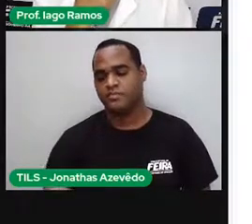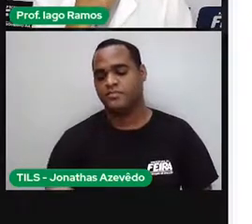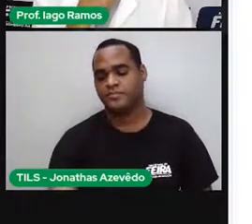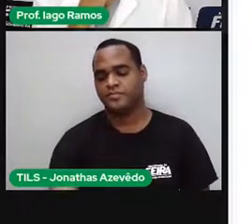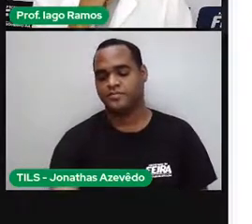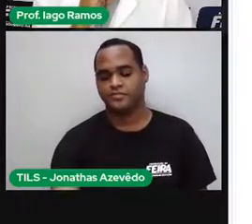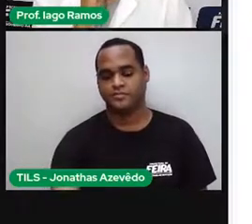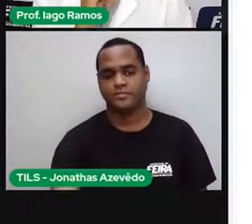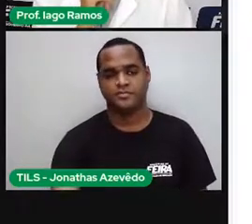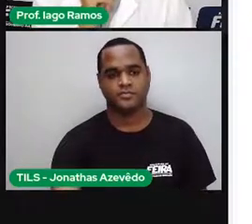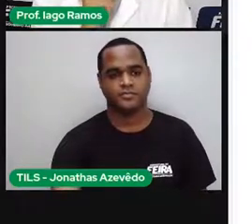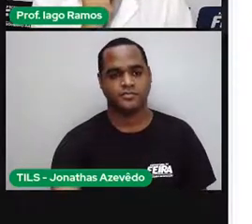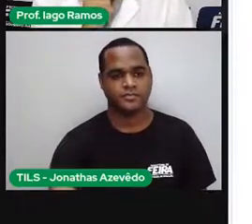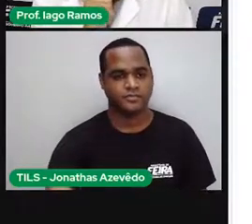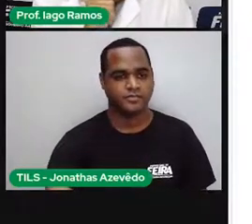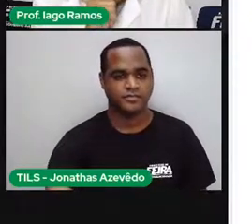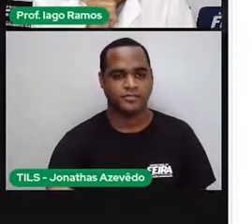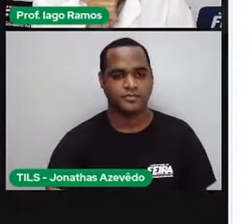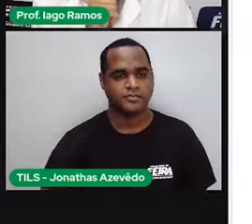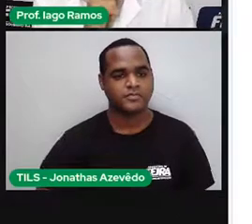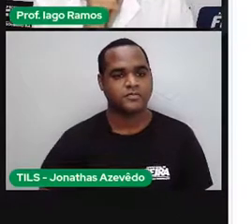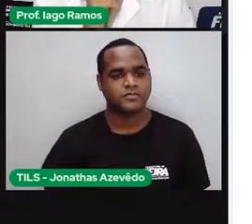E aí